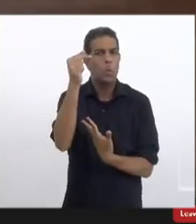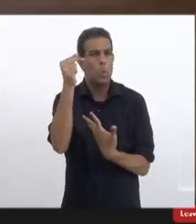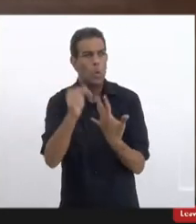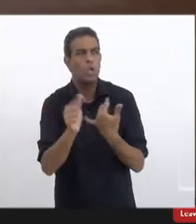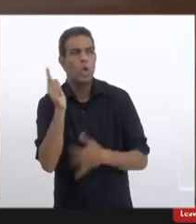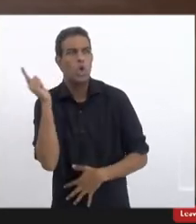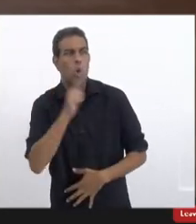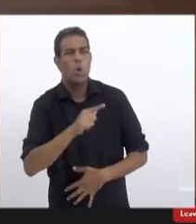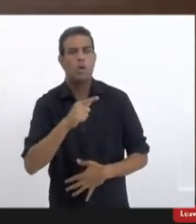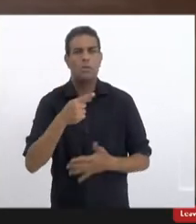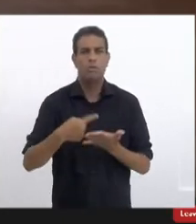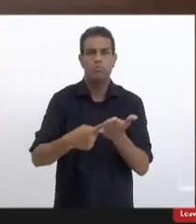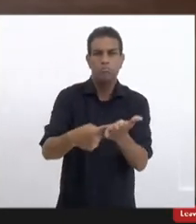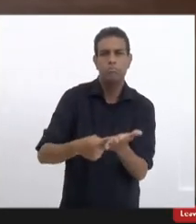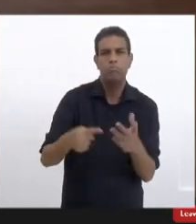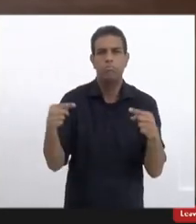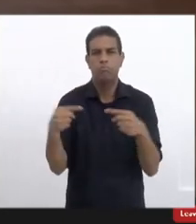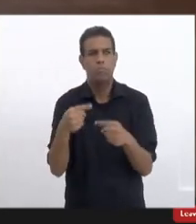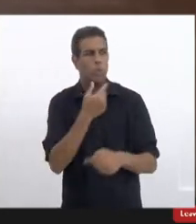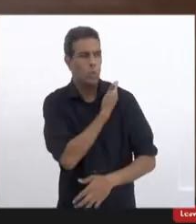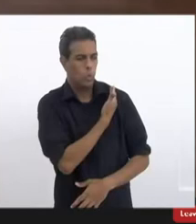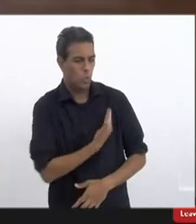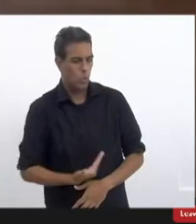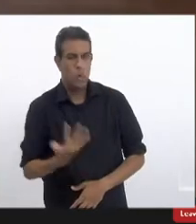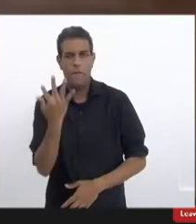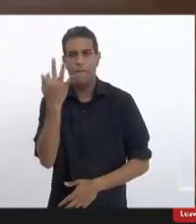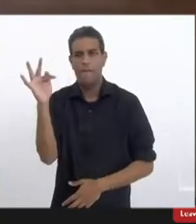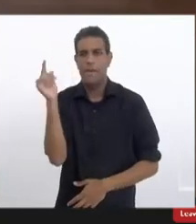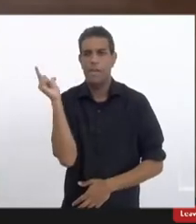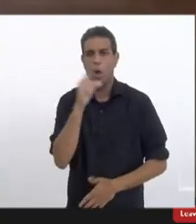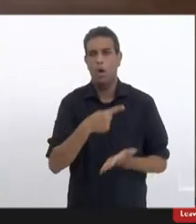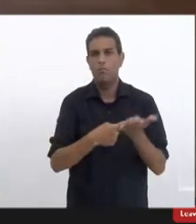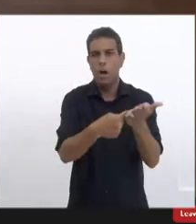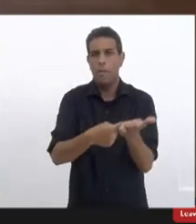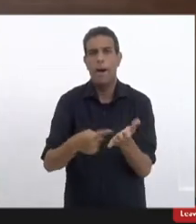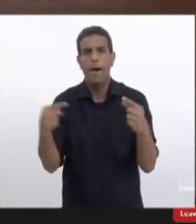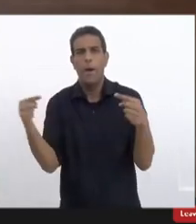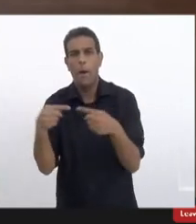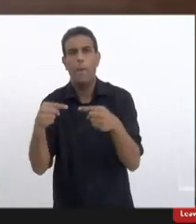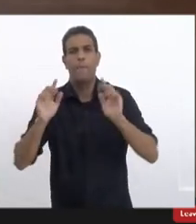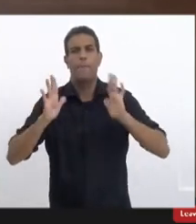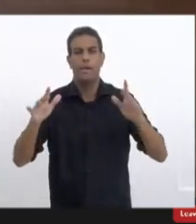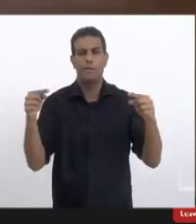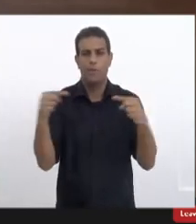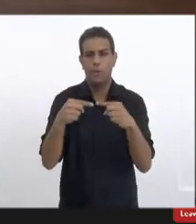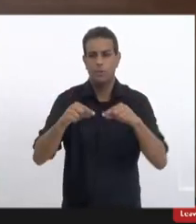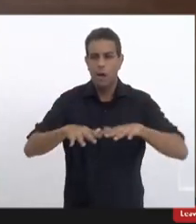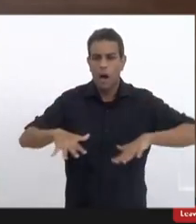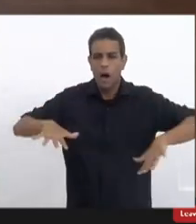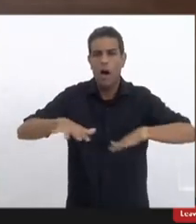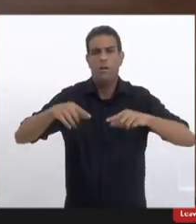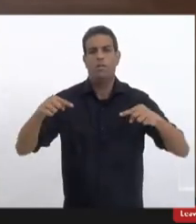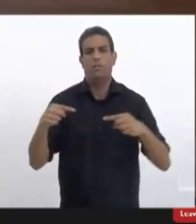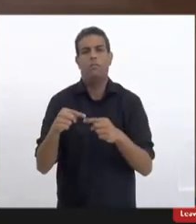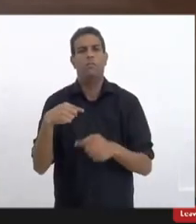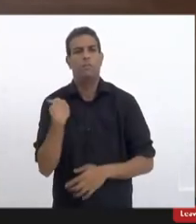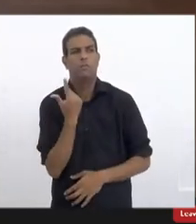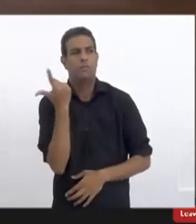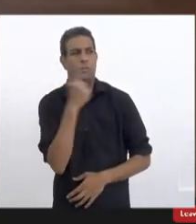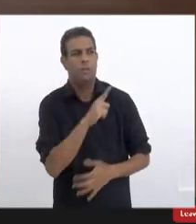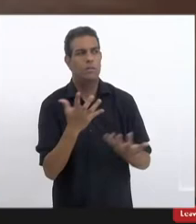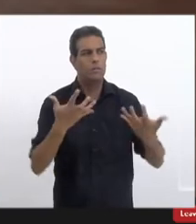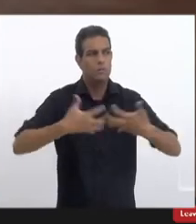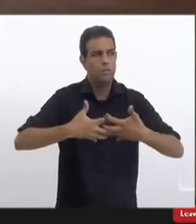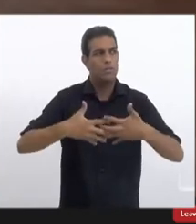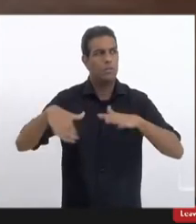que o Ministério da Saúde e o Governo Federal investam nas duas políticas de forma conjunta, porque elas estão previstas